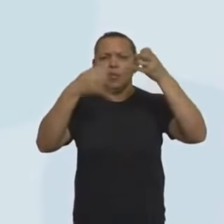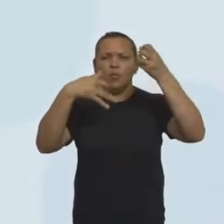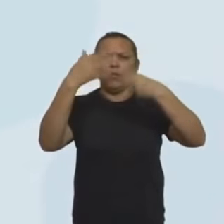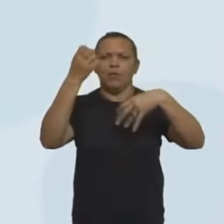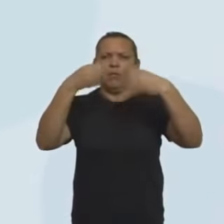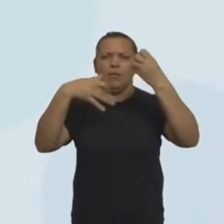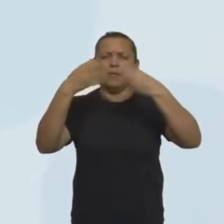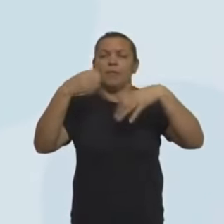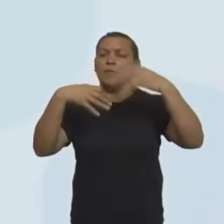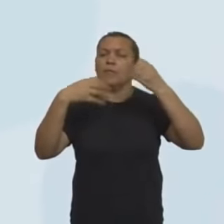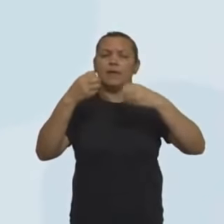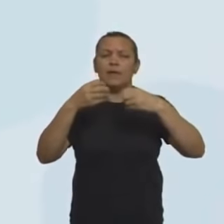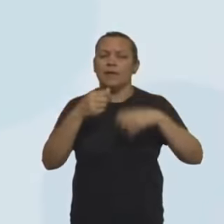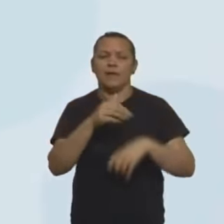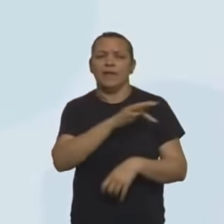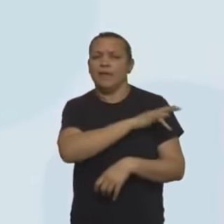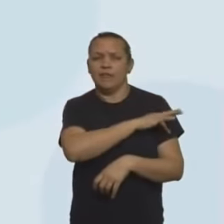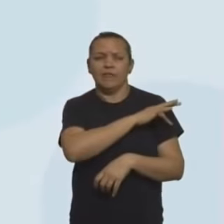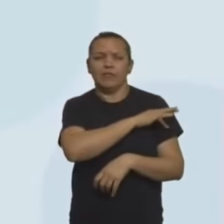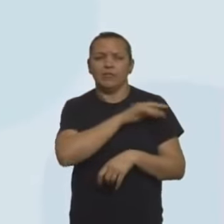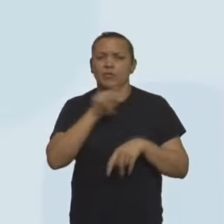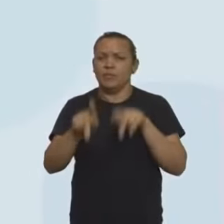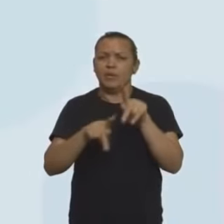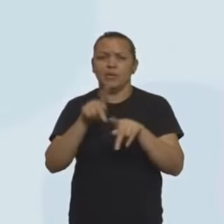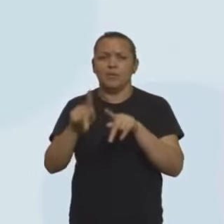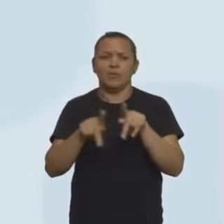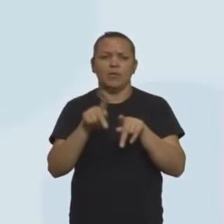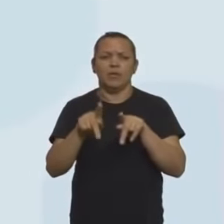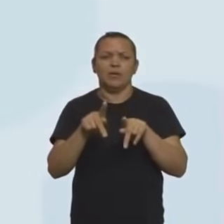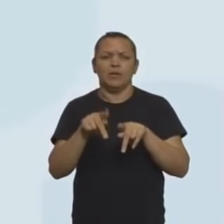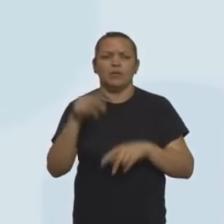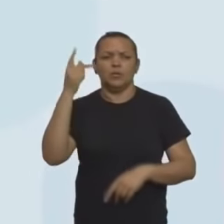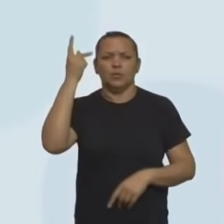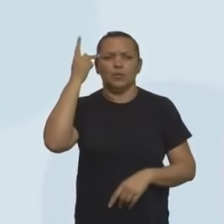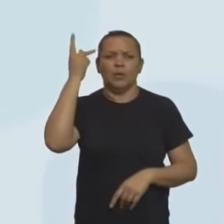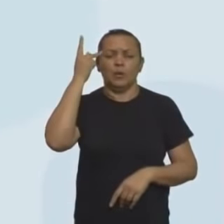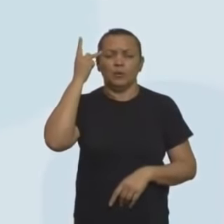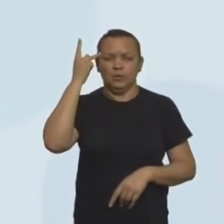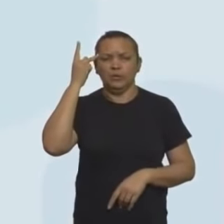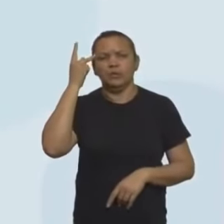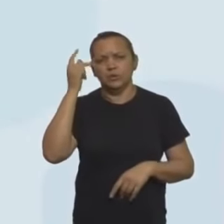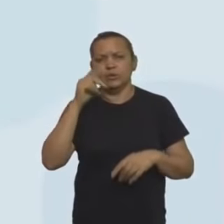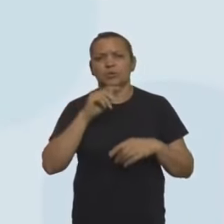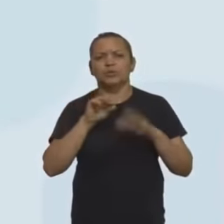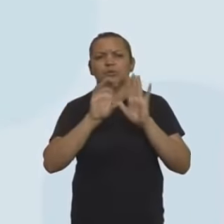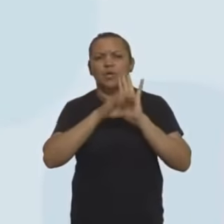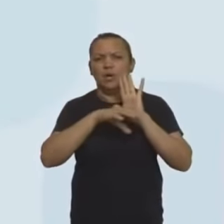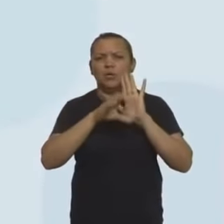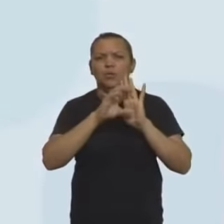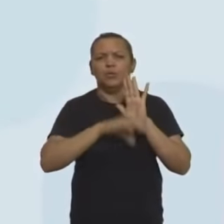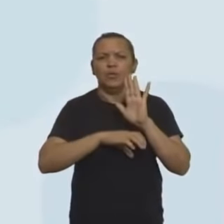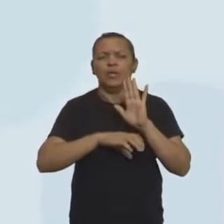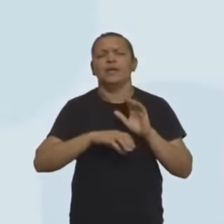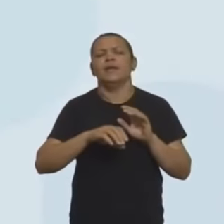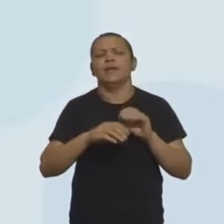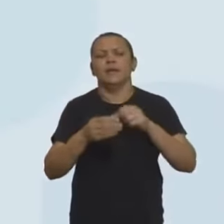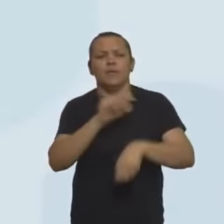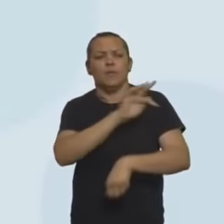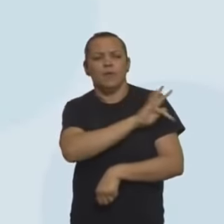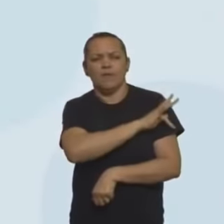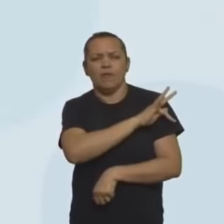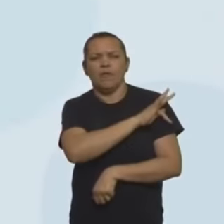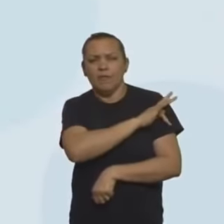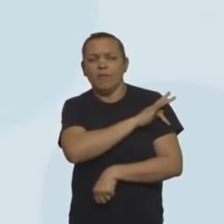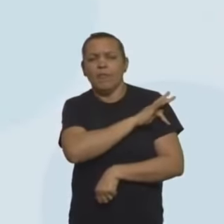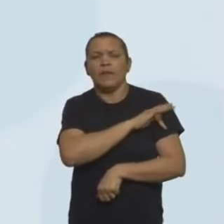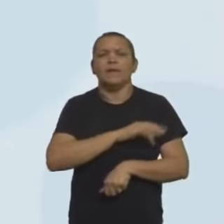agora, né, são os fundamentos pedagógicos do currículo paulista, né, falando em relação ao projeto de convivência, né, os fundamentos pedagógicos do